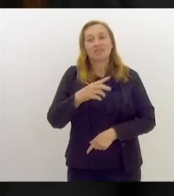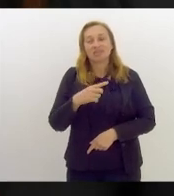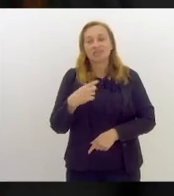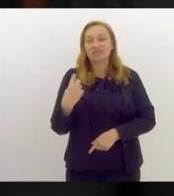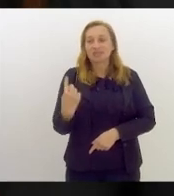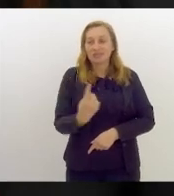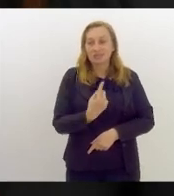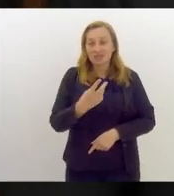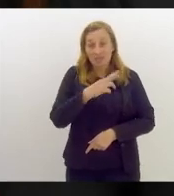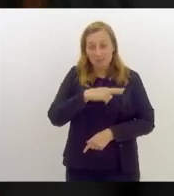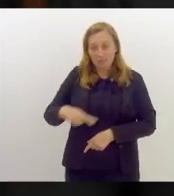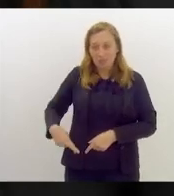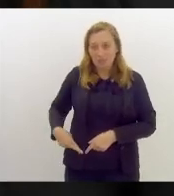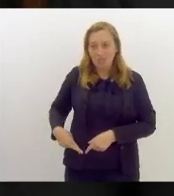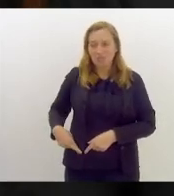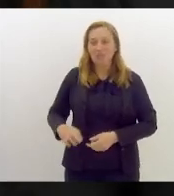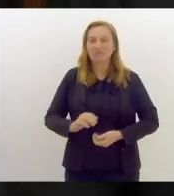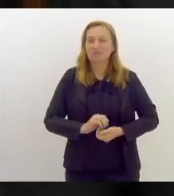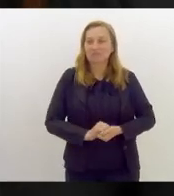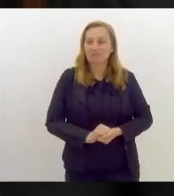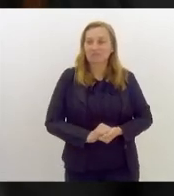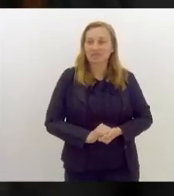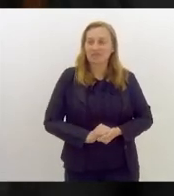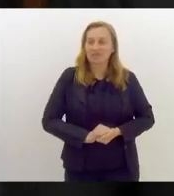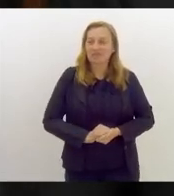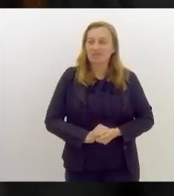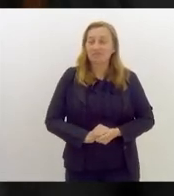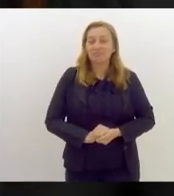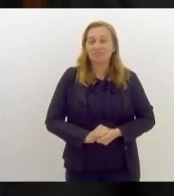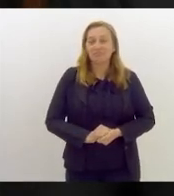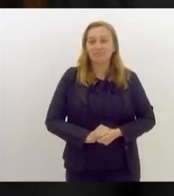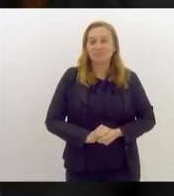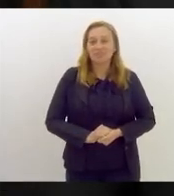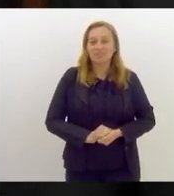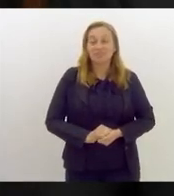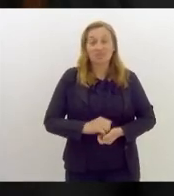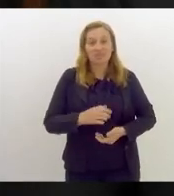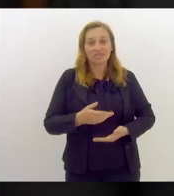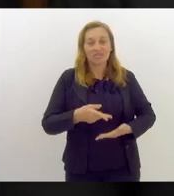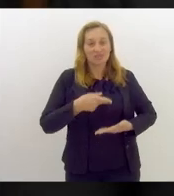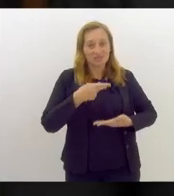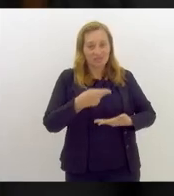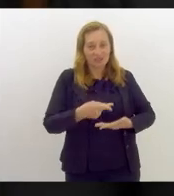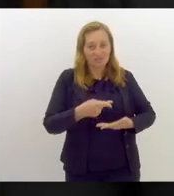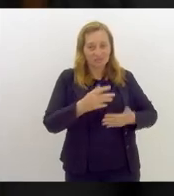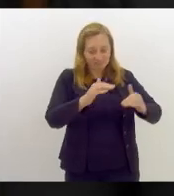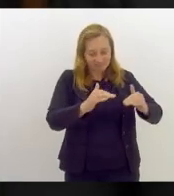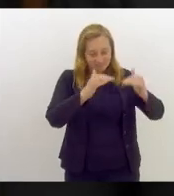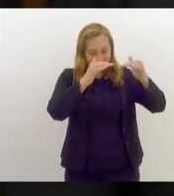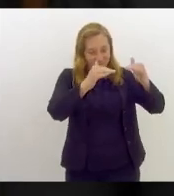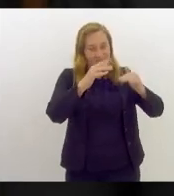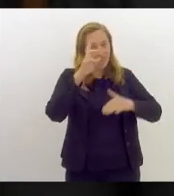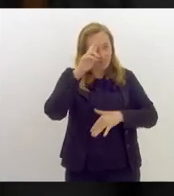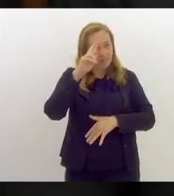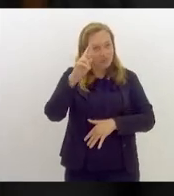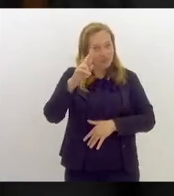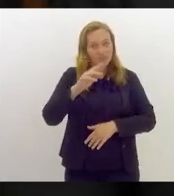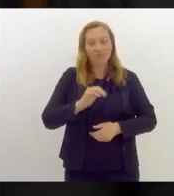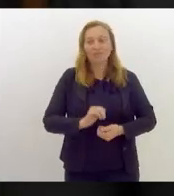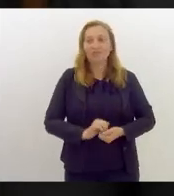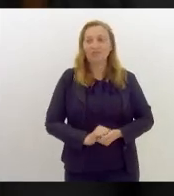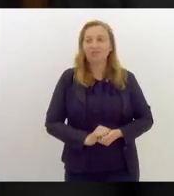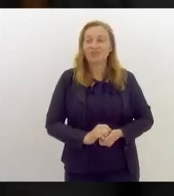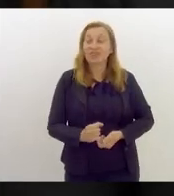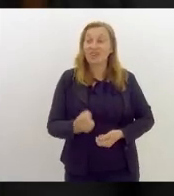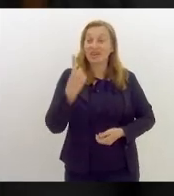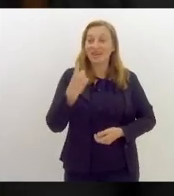sem maiores delongas me dirige eu dirijo agraciado uma que